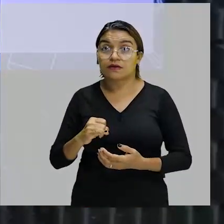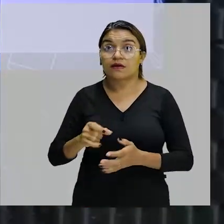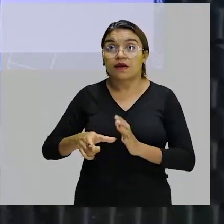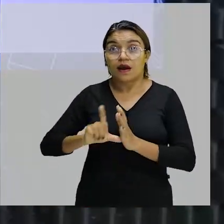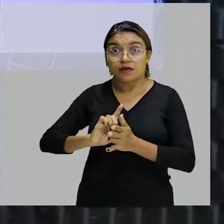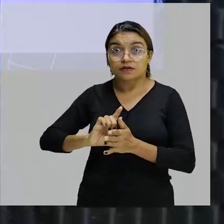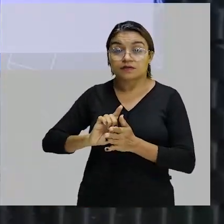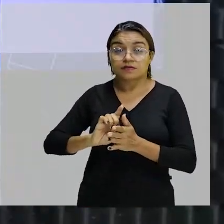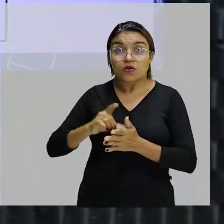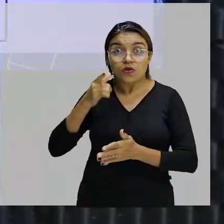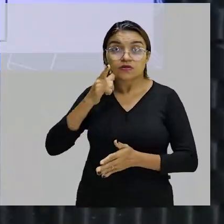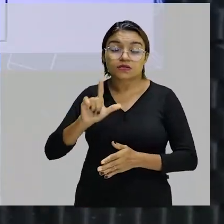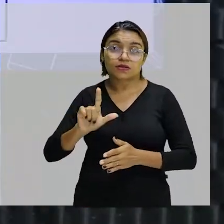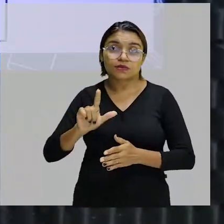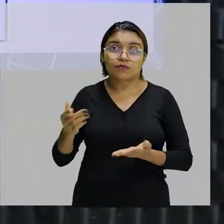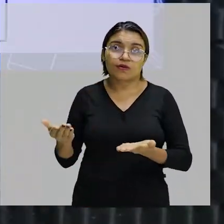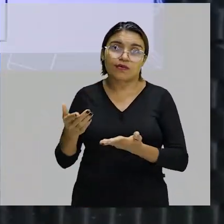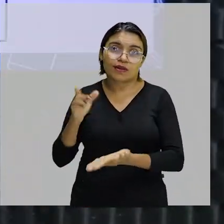tendo estímulo.